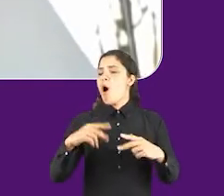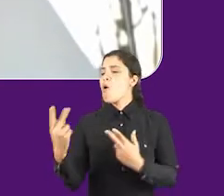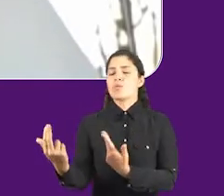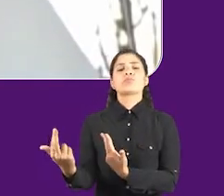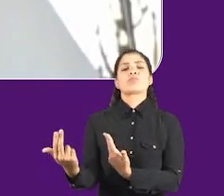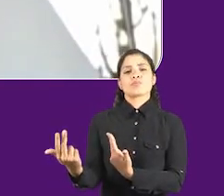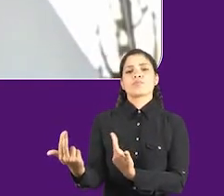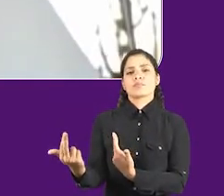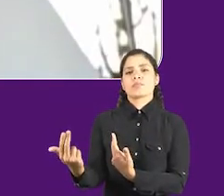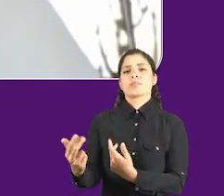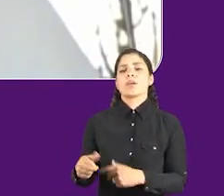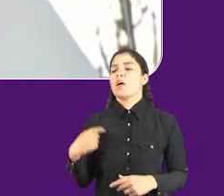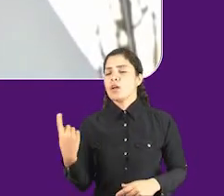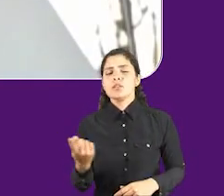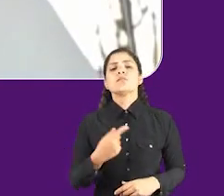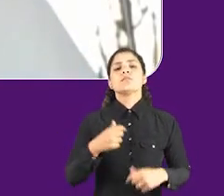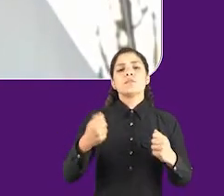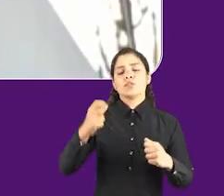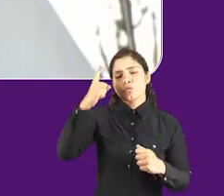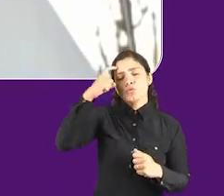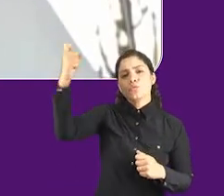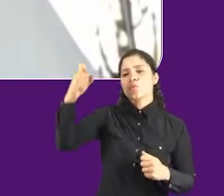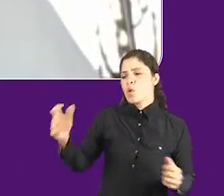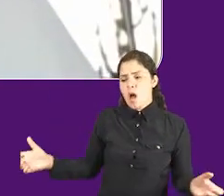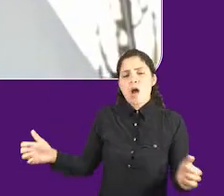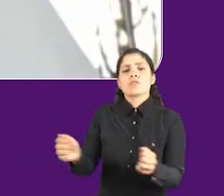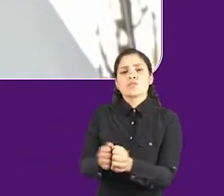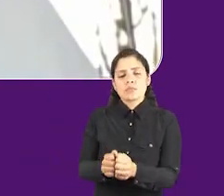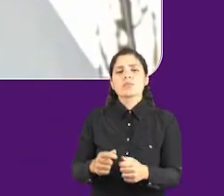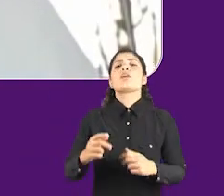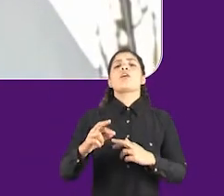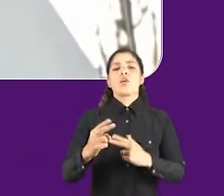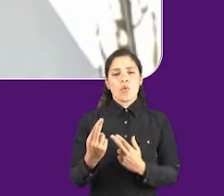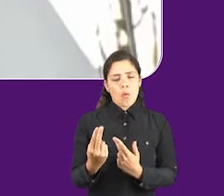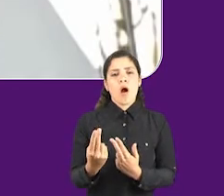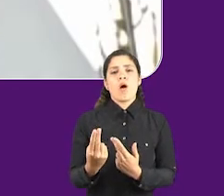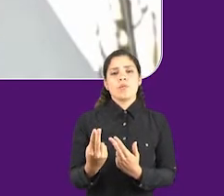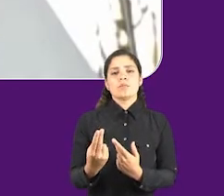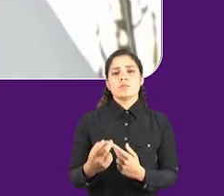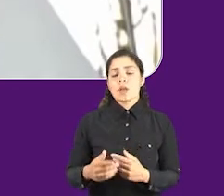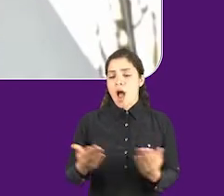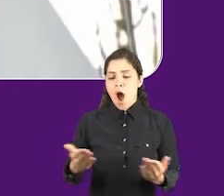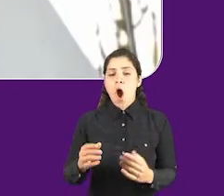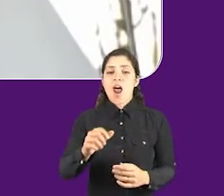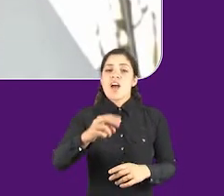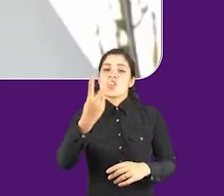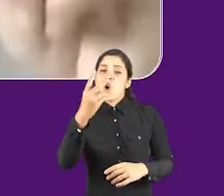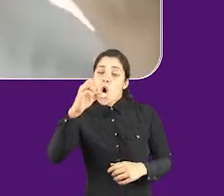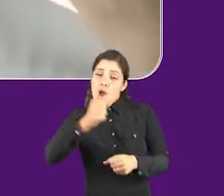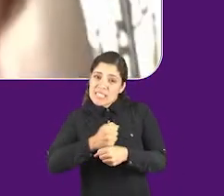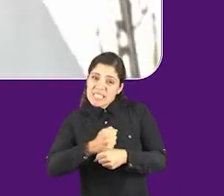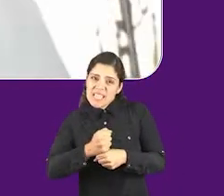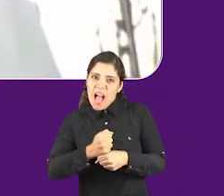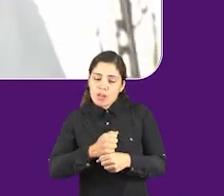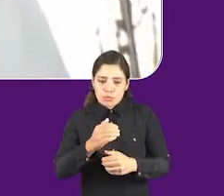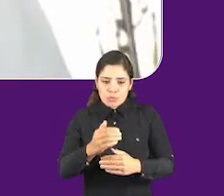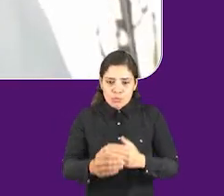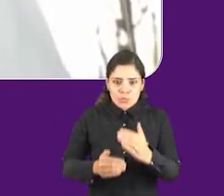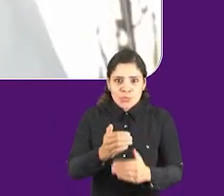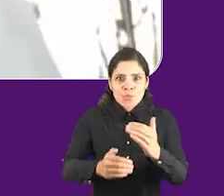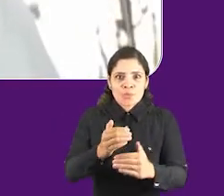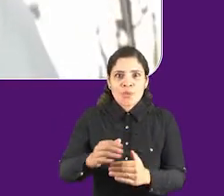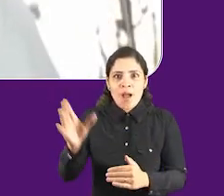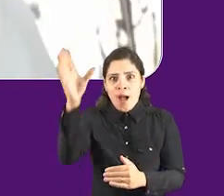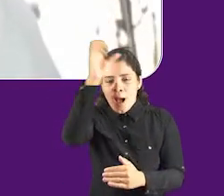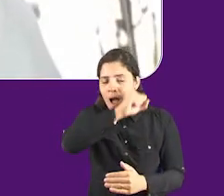bastante sobre esse tema eu fui muito decepcionado os dois almoçar a saúde é uma aplicação de